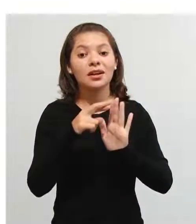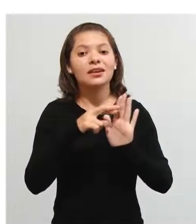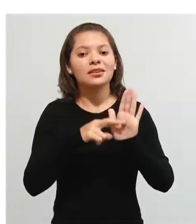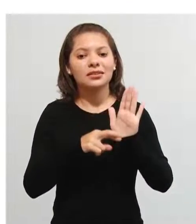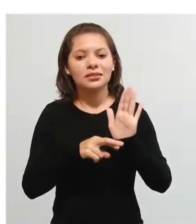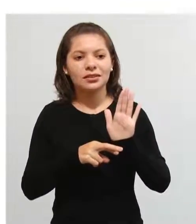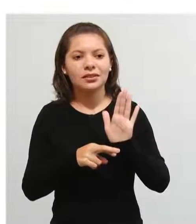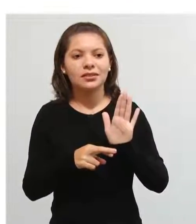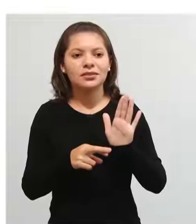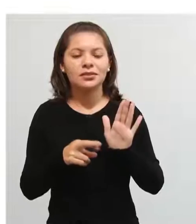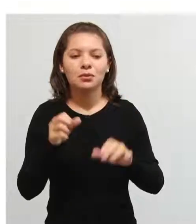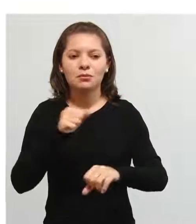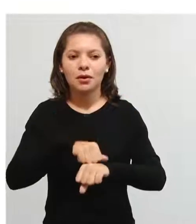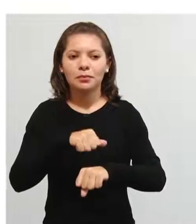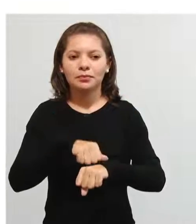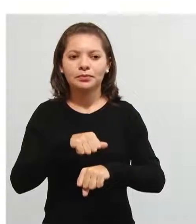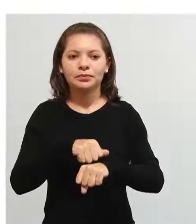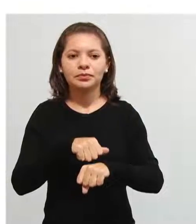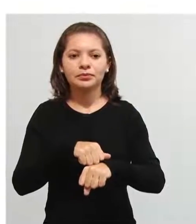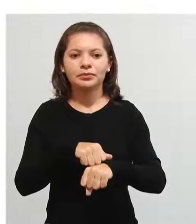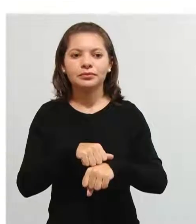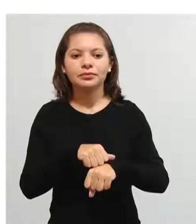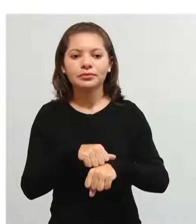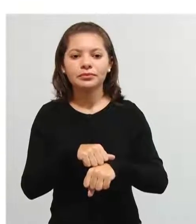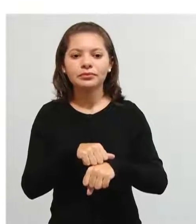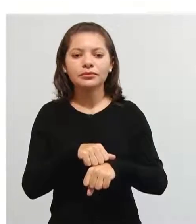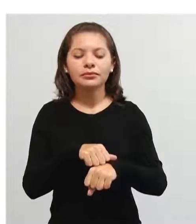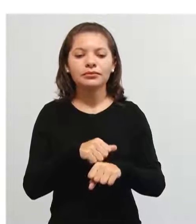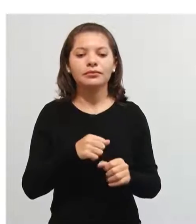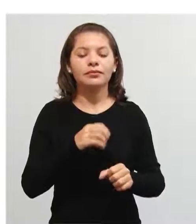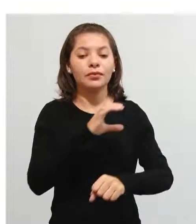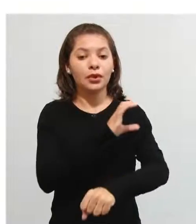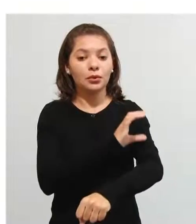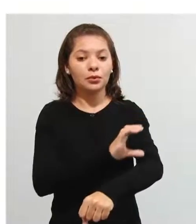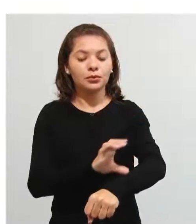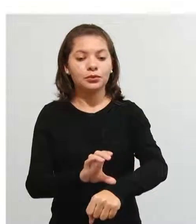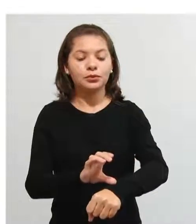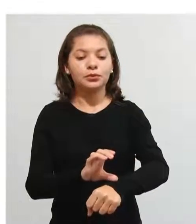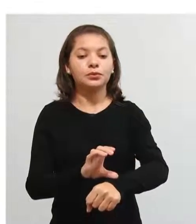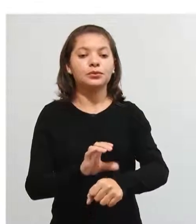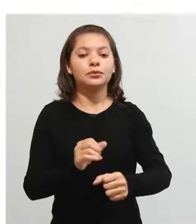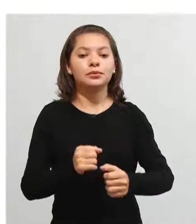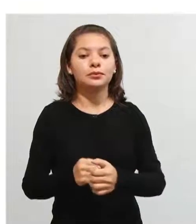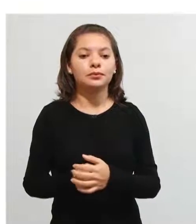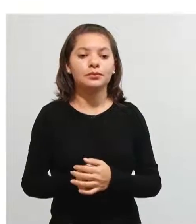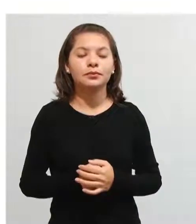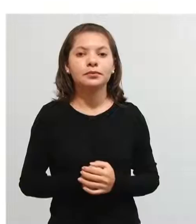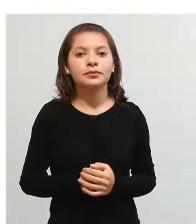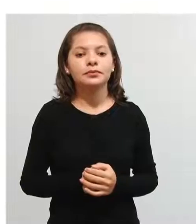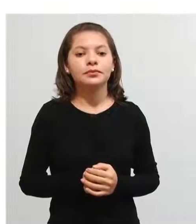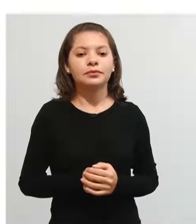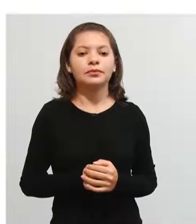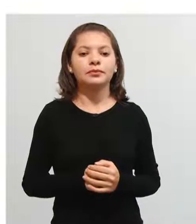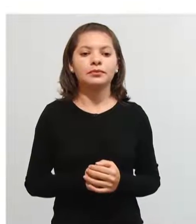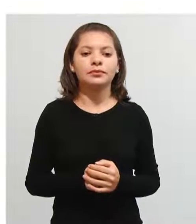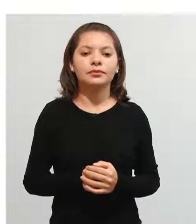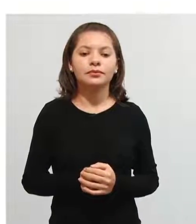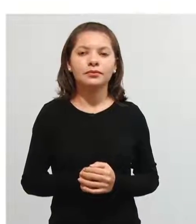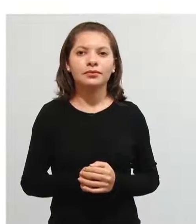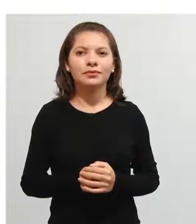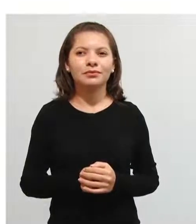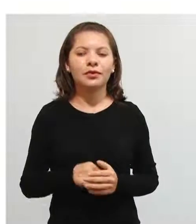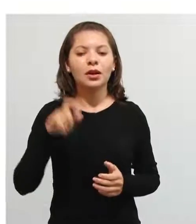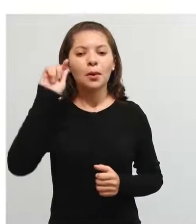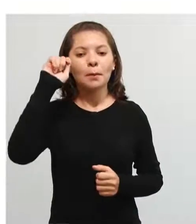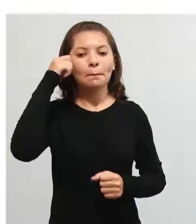regras são mais concretas, elas servem para definir condutas, tá? Elas são algo mais o preto